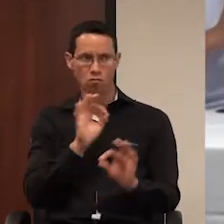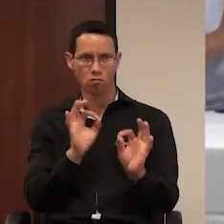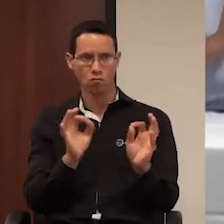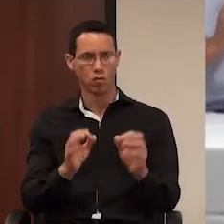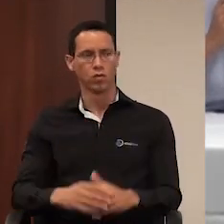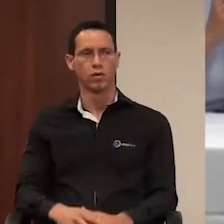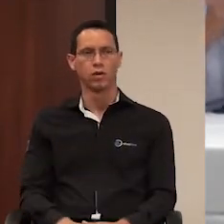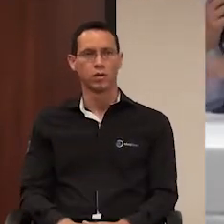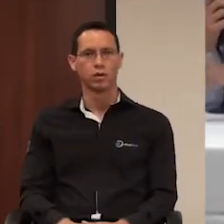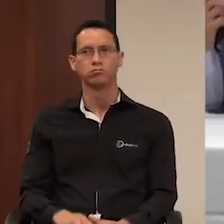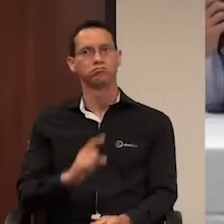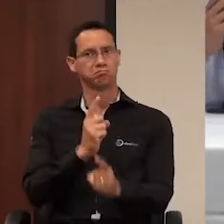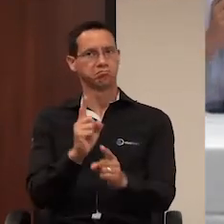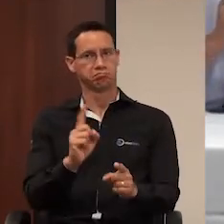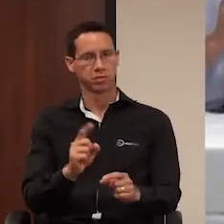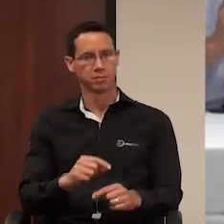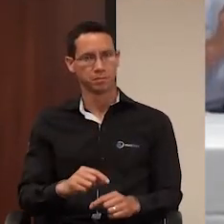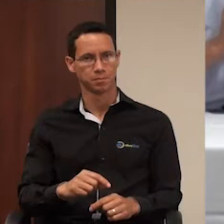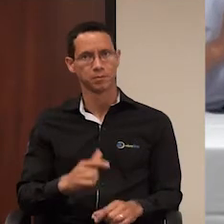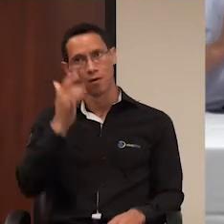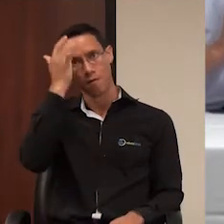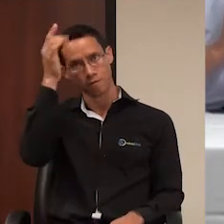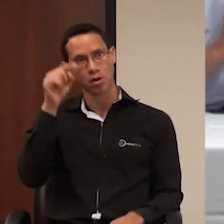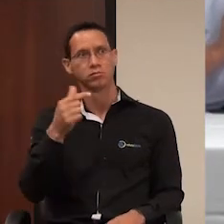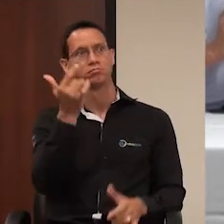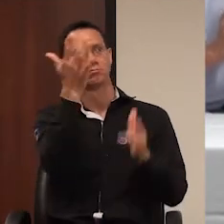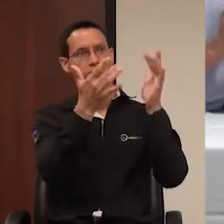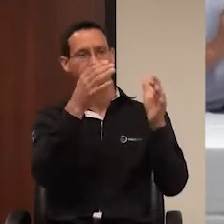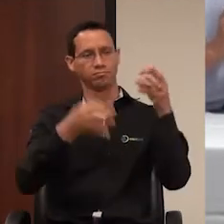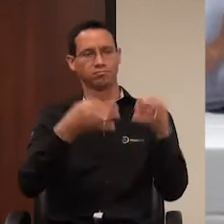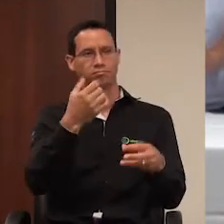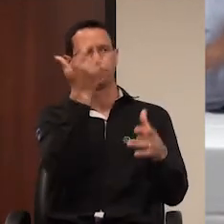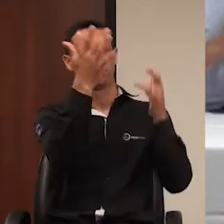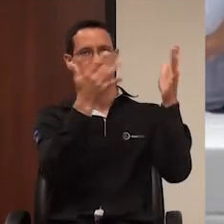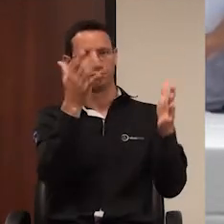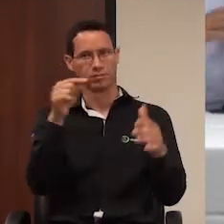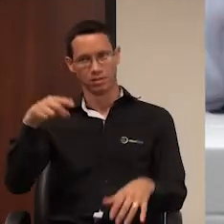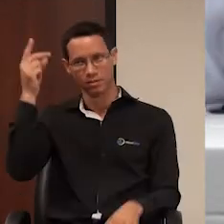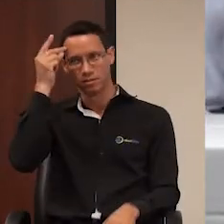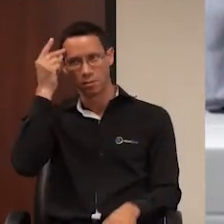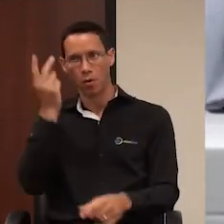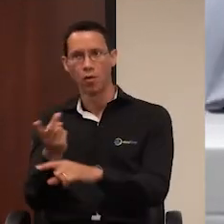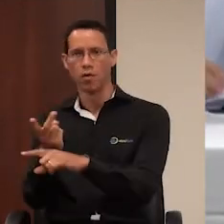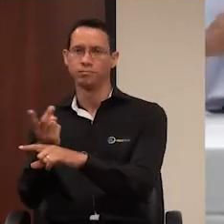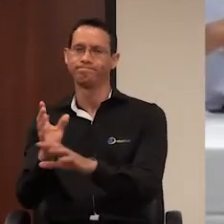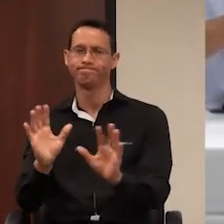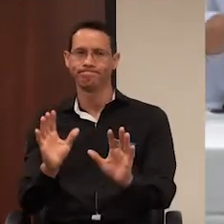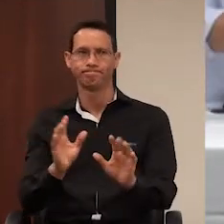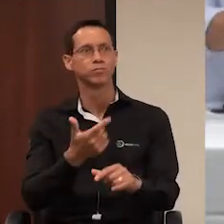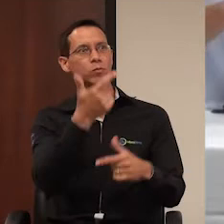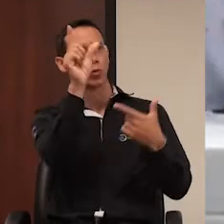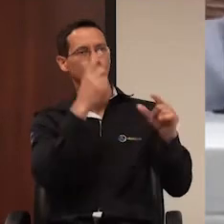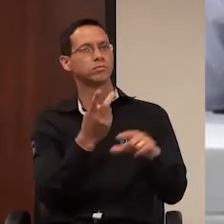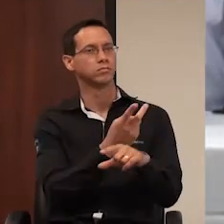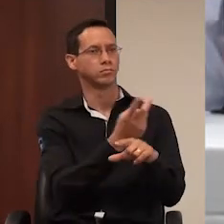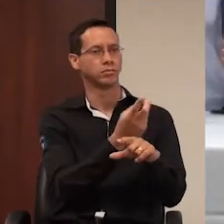tirando isso, é mais fácil procurar em alguns tribunais do que procurar no Tribunal de Justiça de São Paulo. Isso é um problema, por quê? Porque, assim,